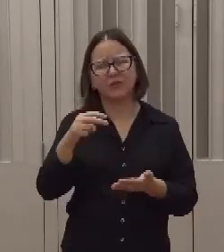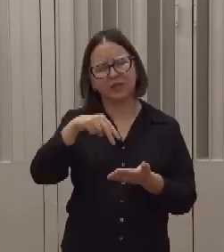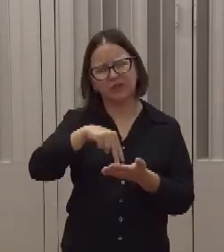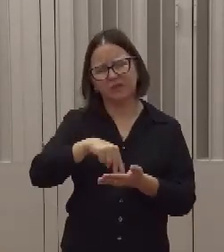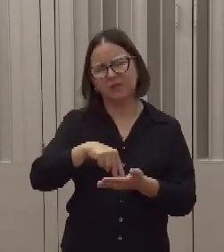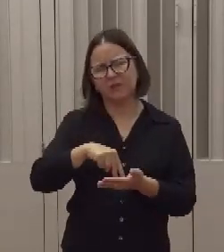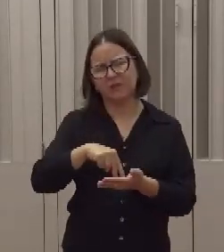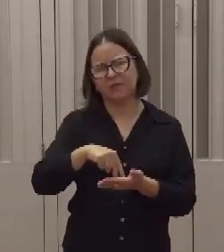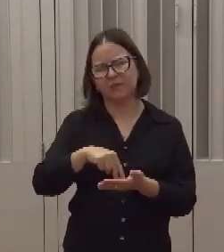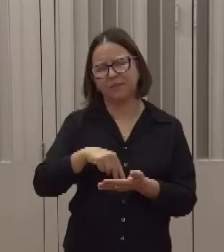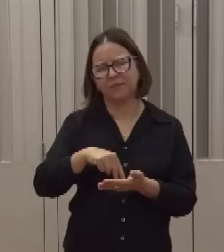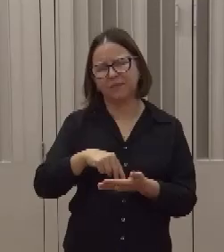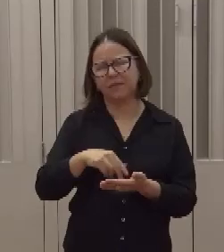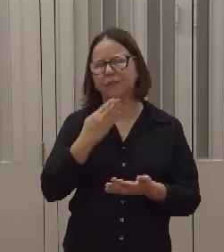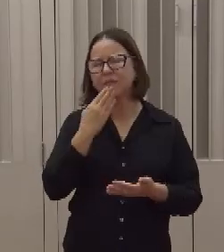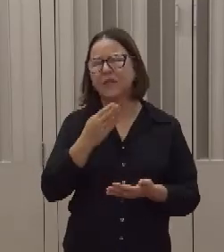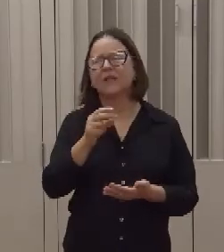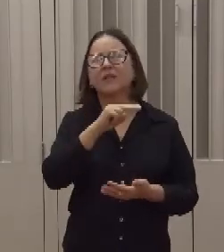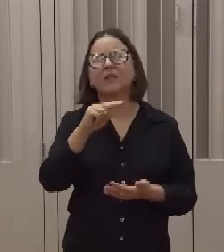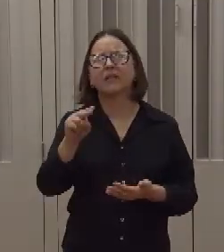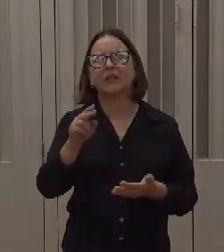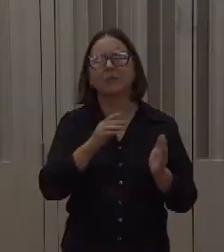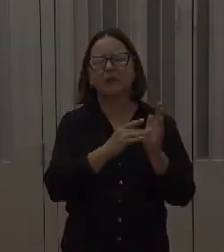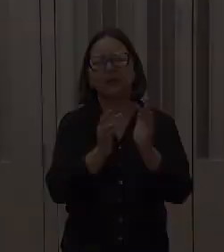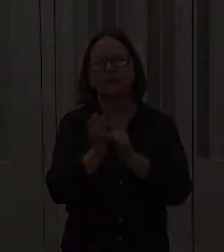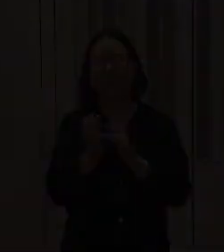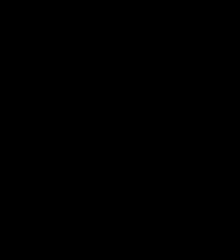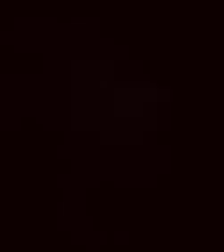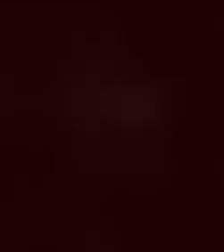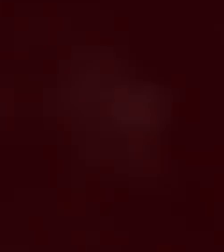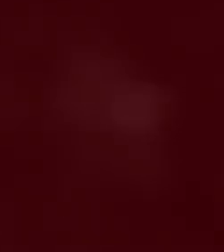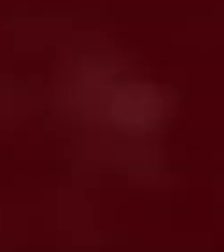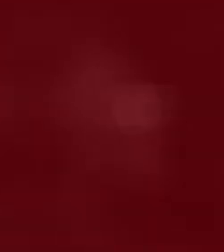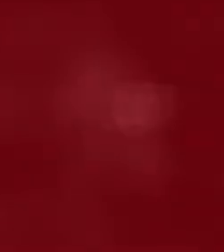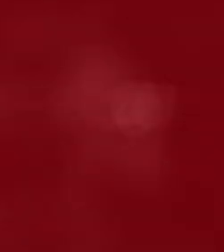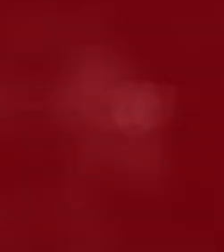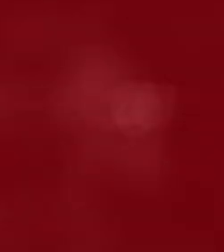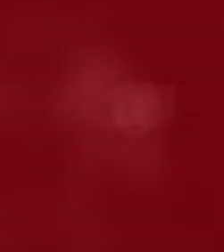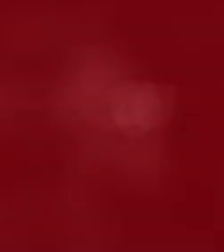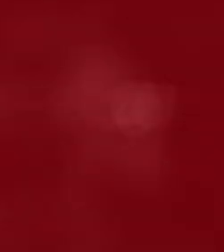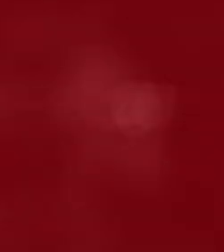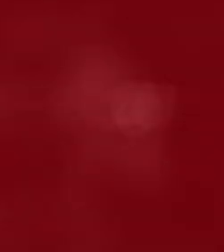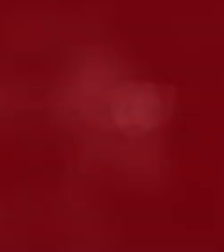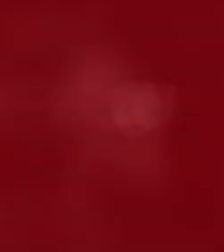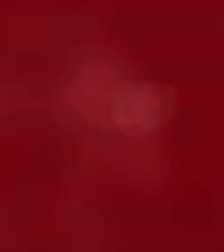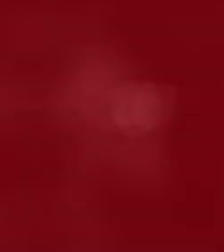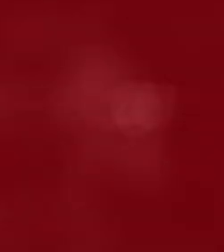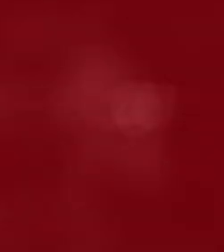Eu peço em nome de Jesus. Amém.